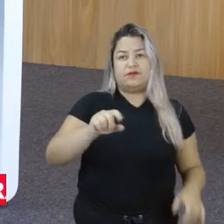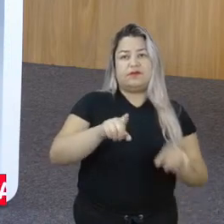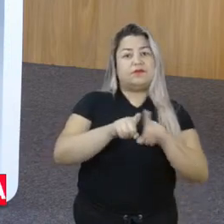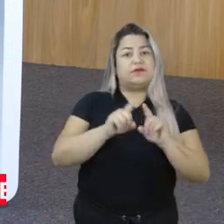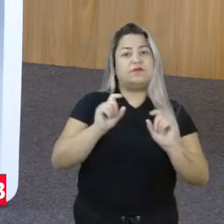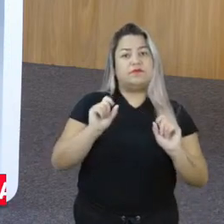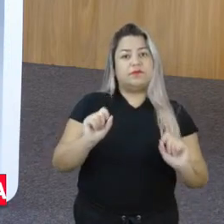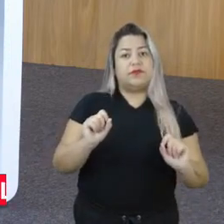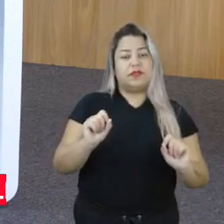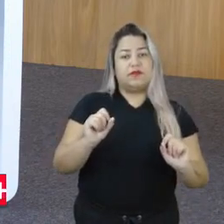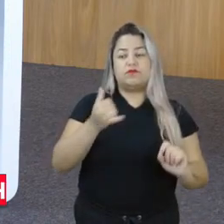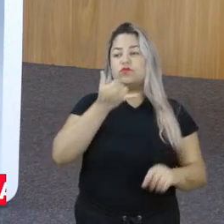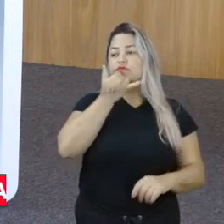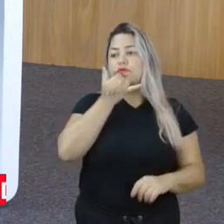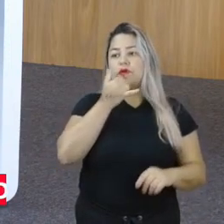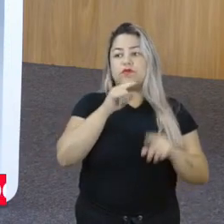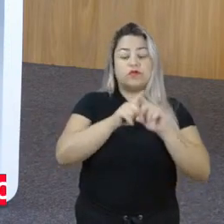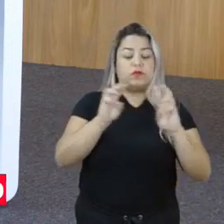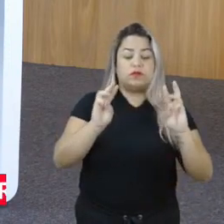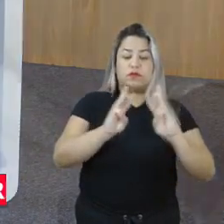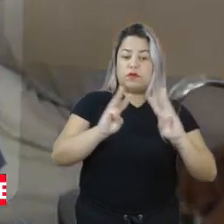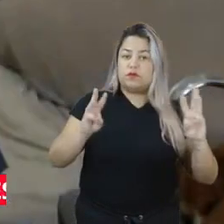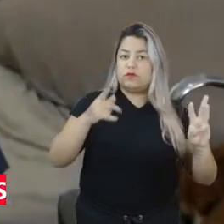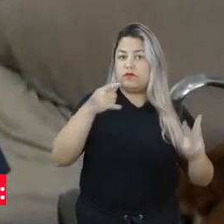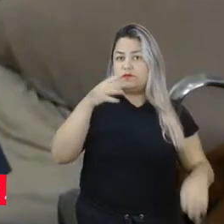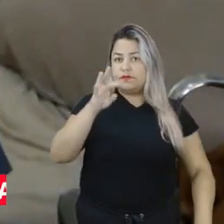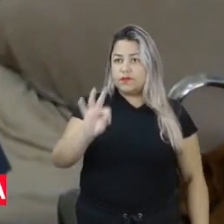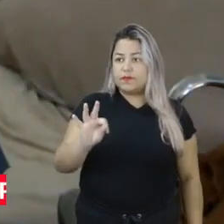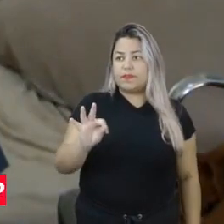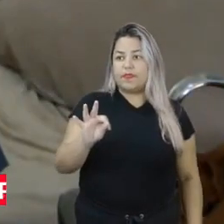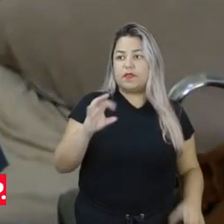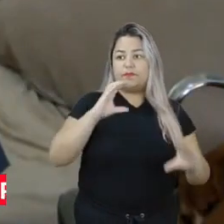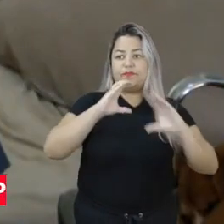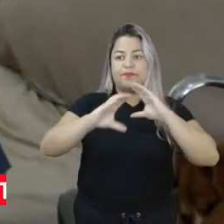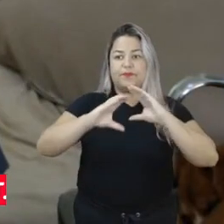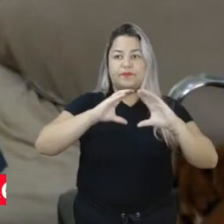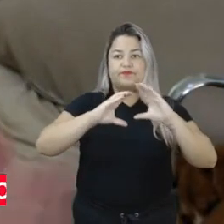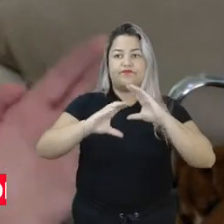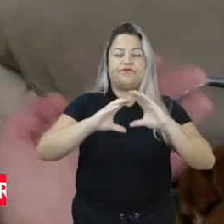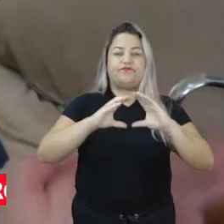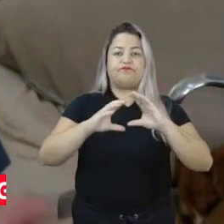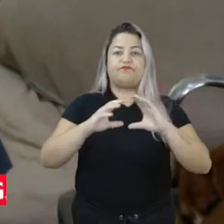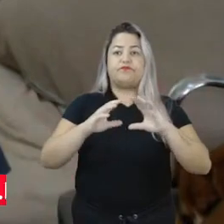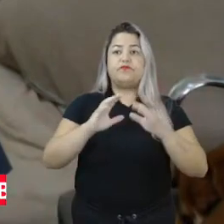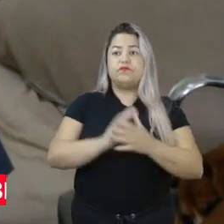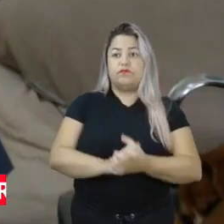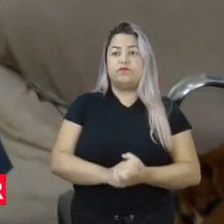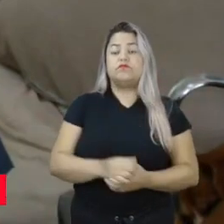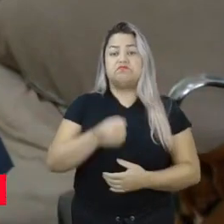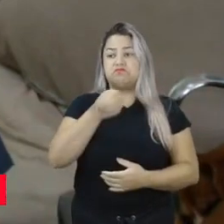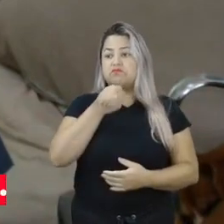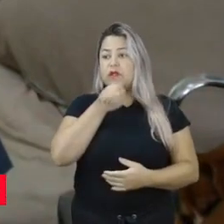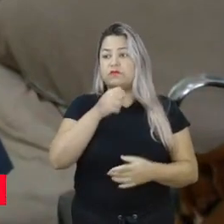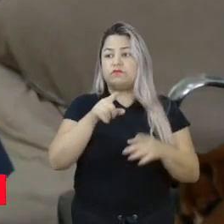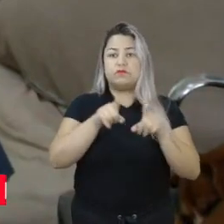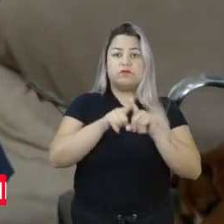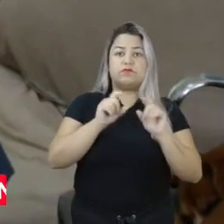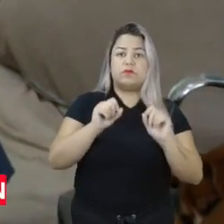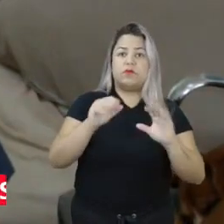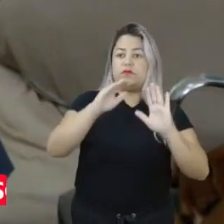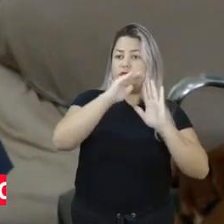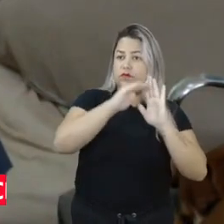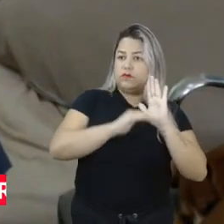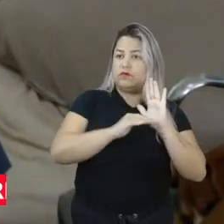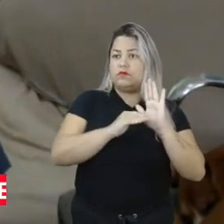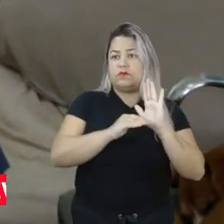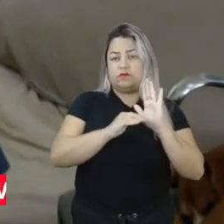Pois é, Amanda, assim como o site do PT tem feito, e como você comentou, a cobertura a gente tem feito já há bastante tempo da agenda da